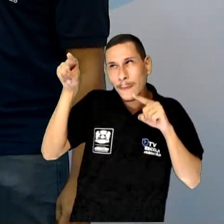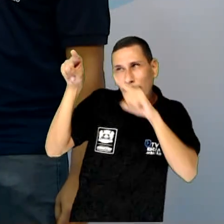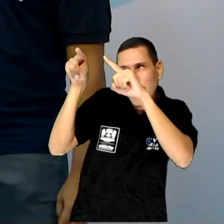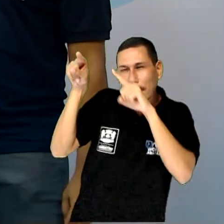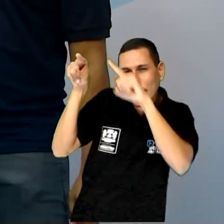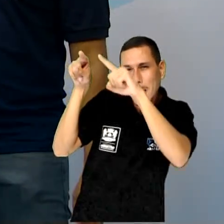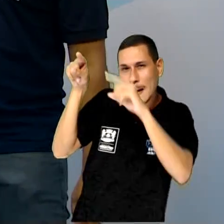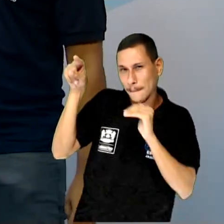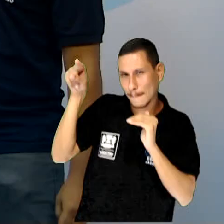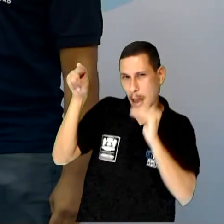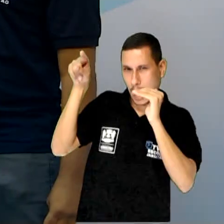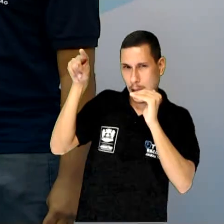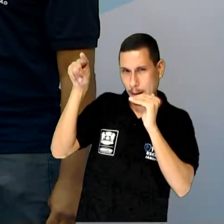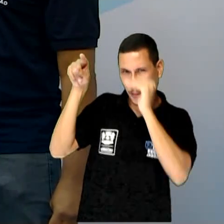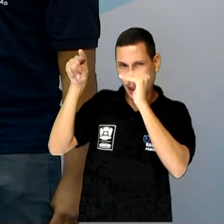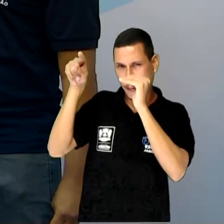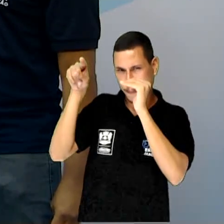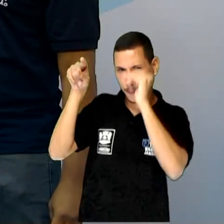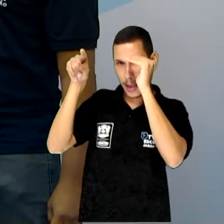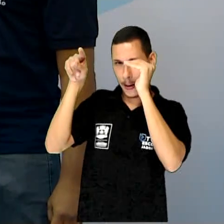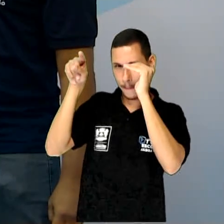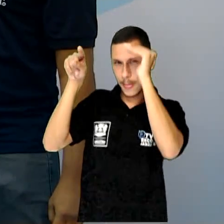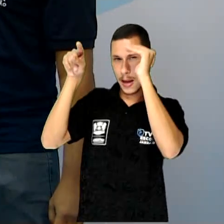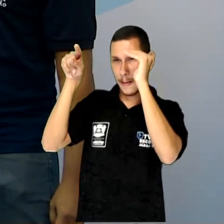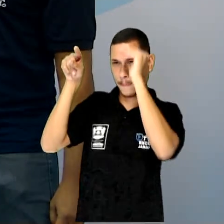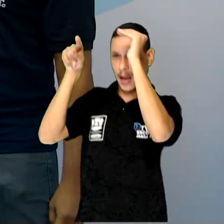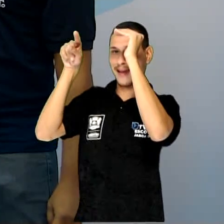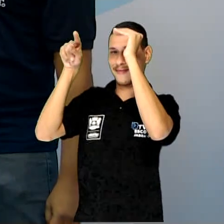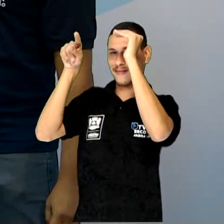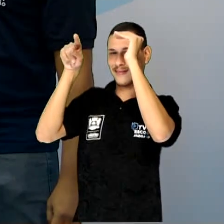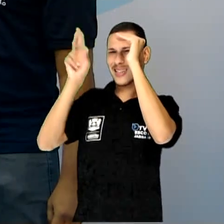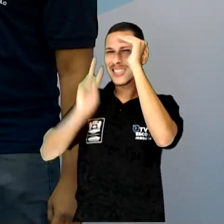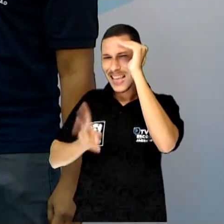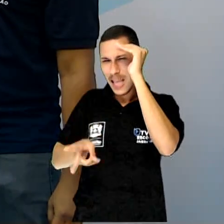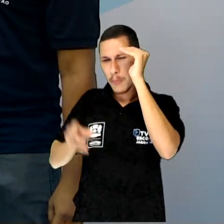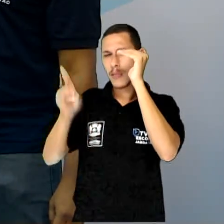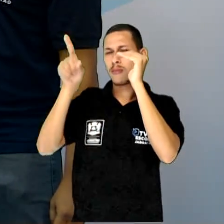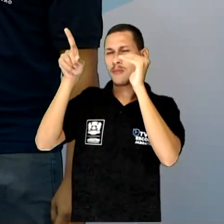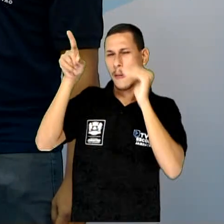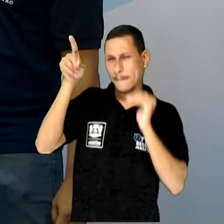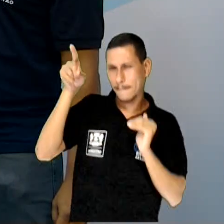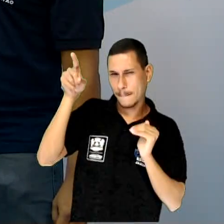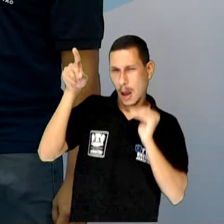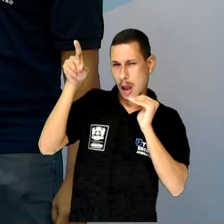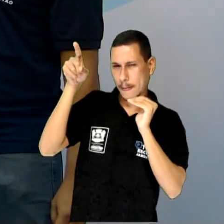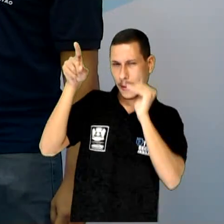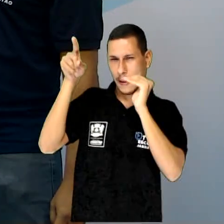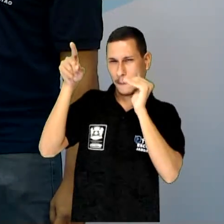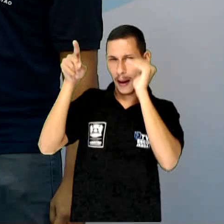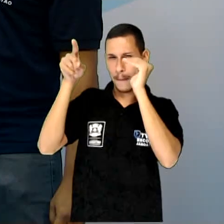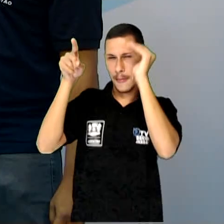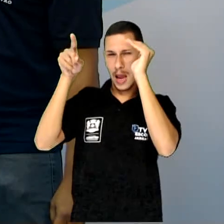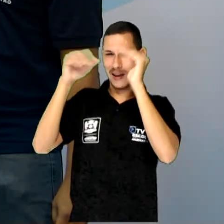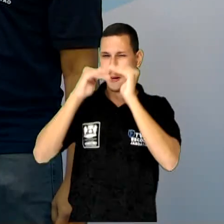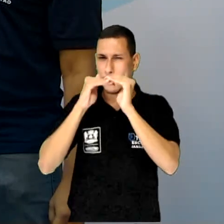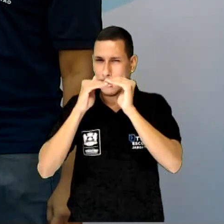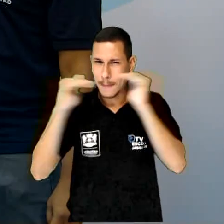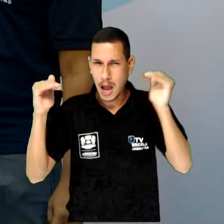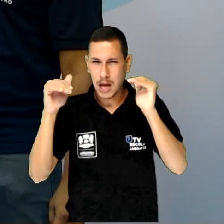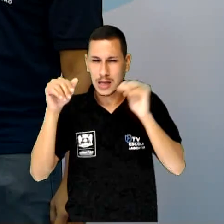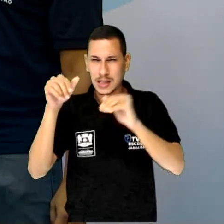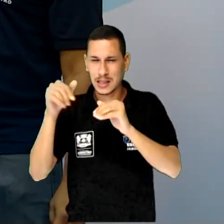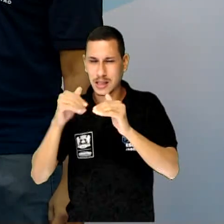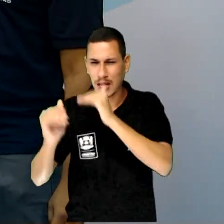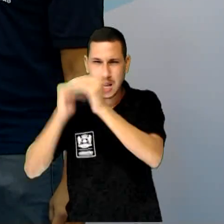da Depressão Americana, em 1930, houve uma estabilização do crescimento do PIB, mas ele